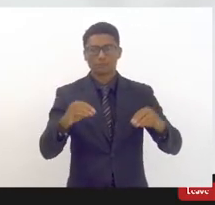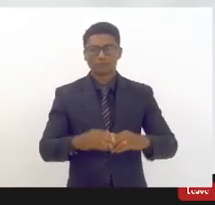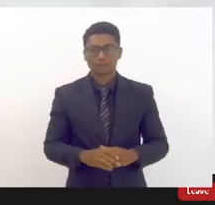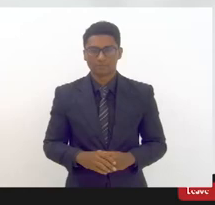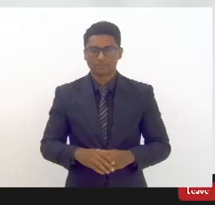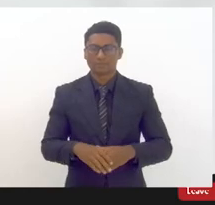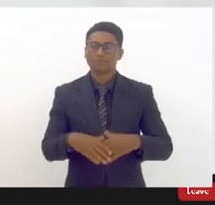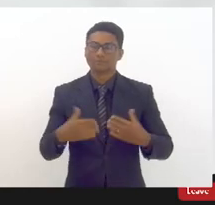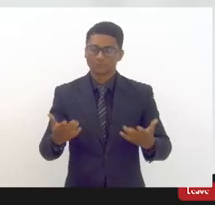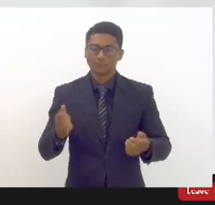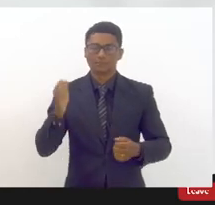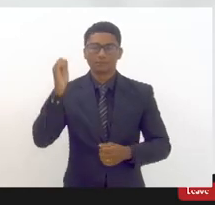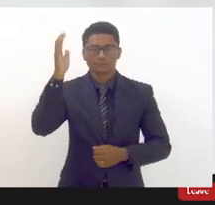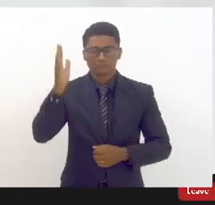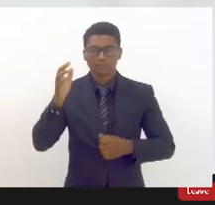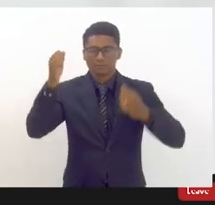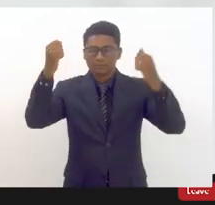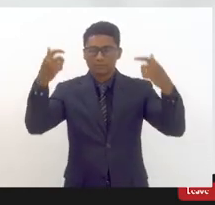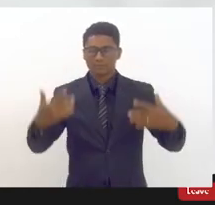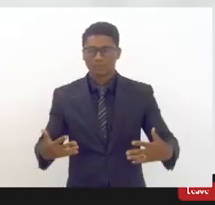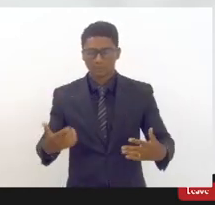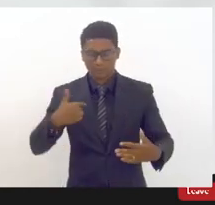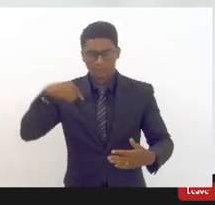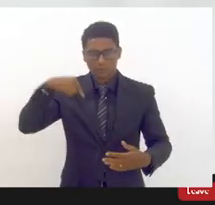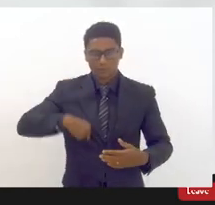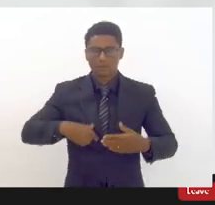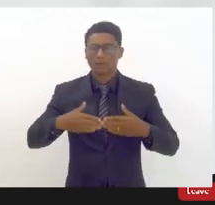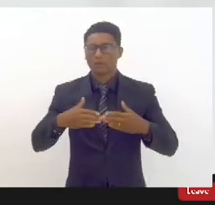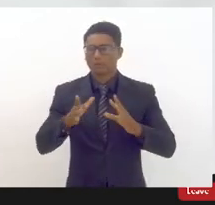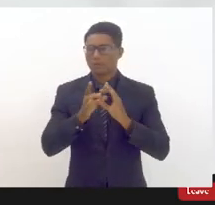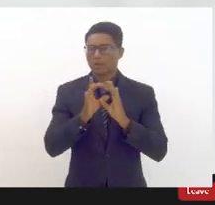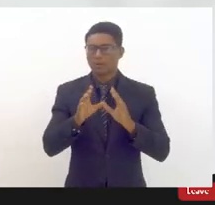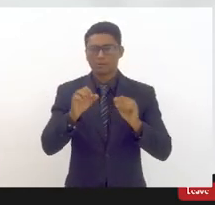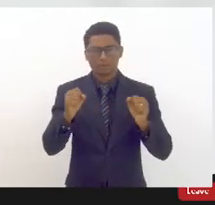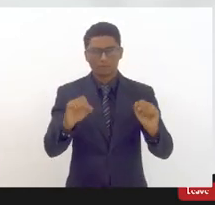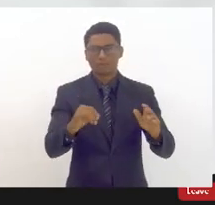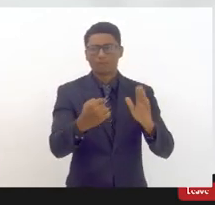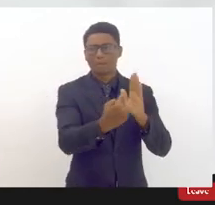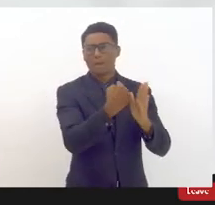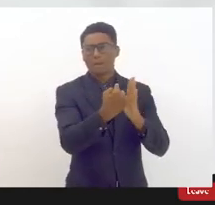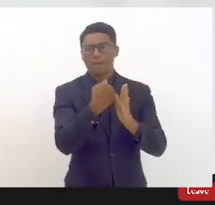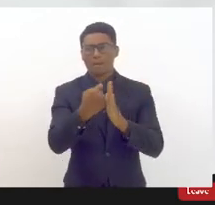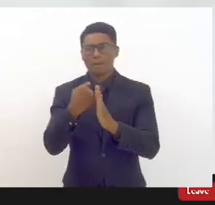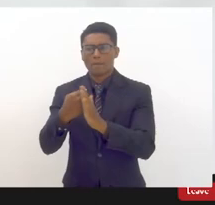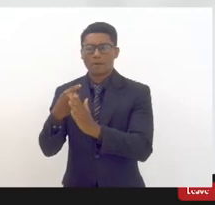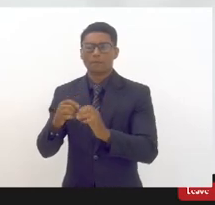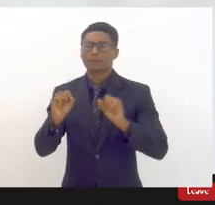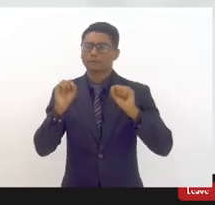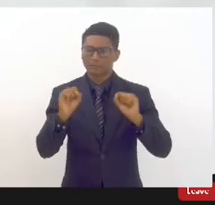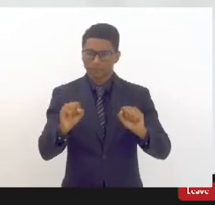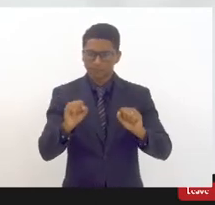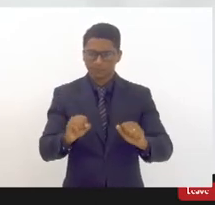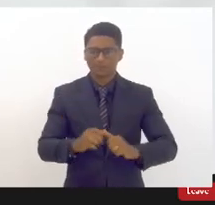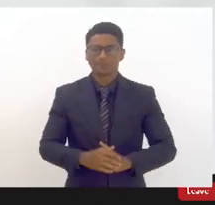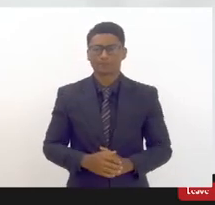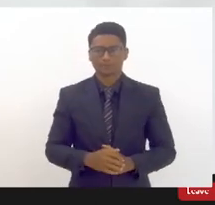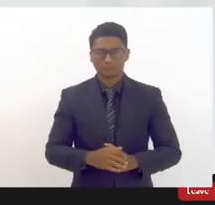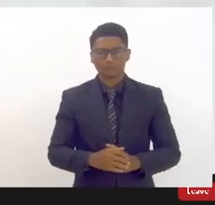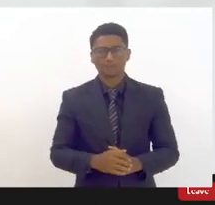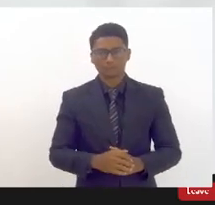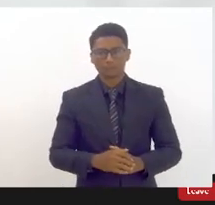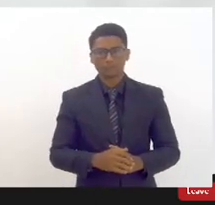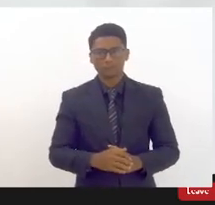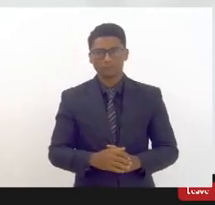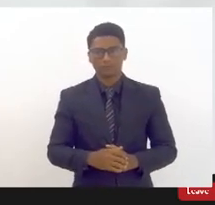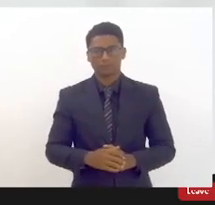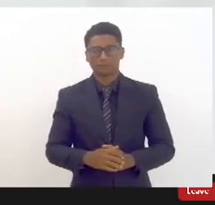considerações iniciais, e aí eu fico aqui à disposição para qualquer questionamento, enfim, para esclarecer qualquer questão mais técnica sobre a implementação do seu podcast, como é que